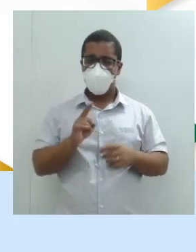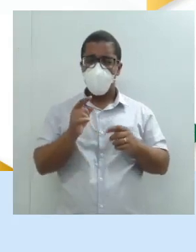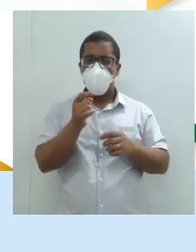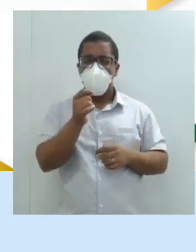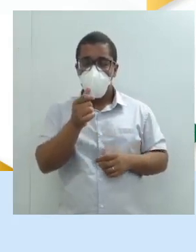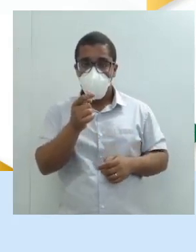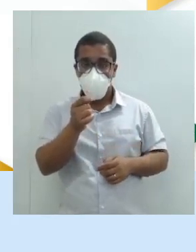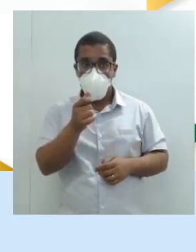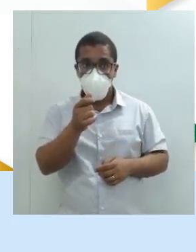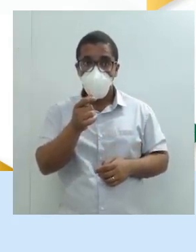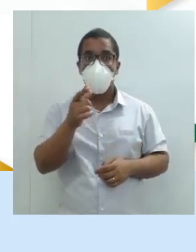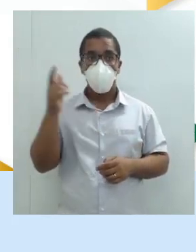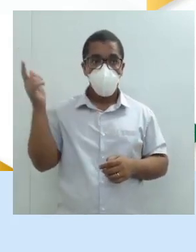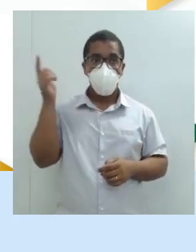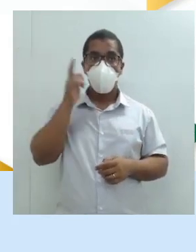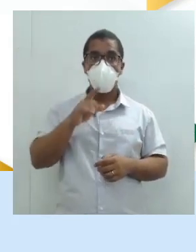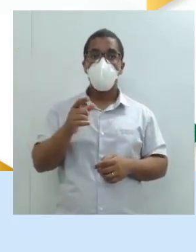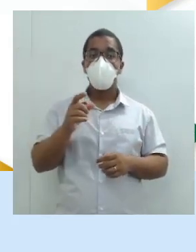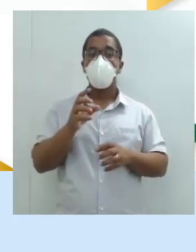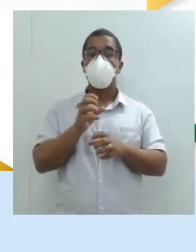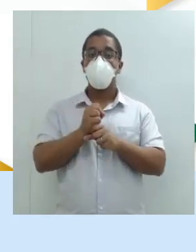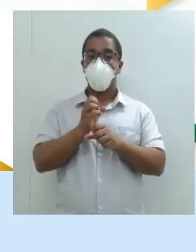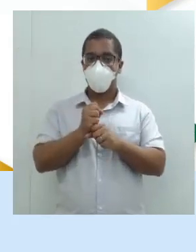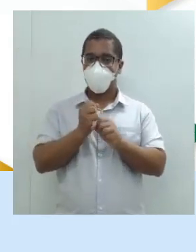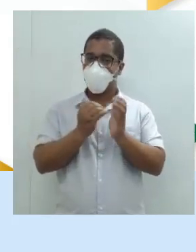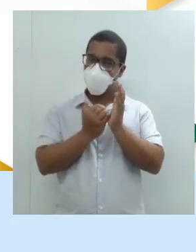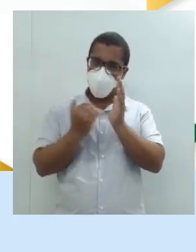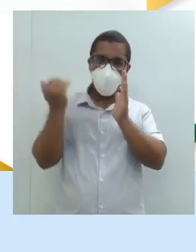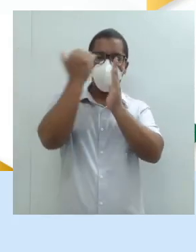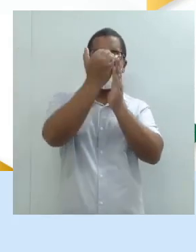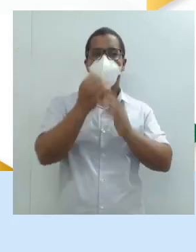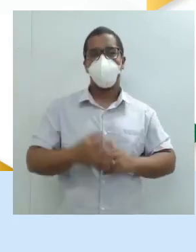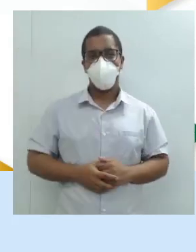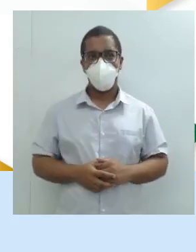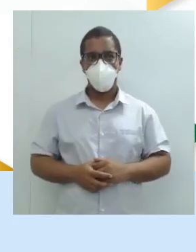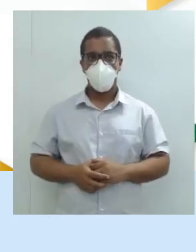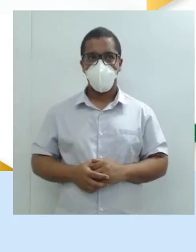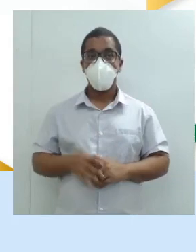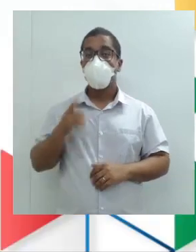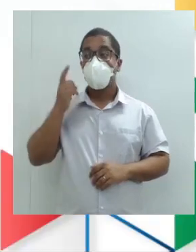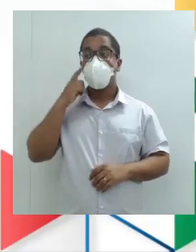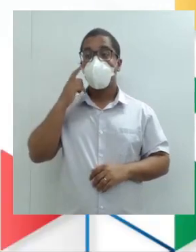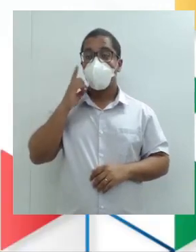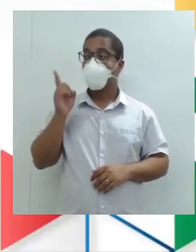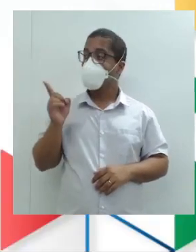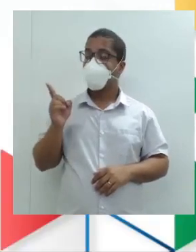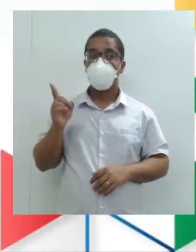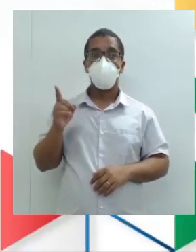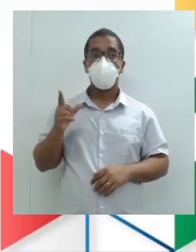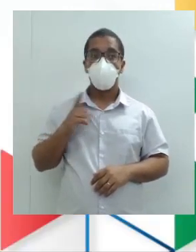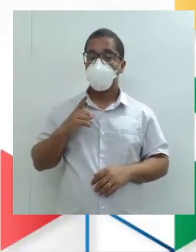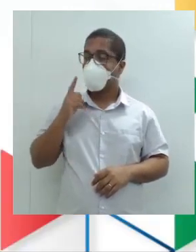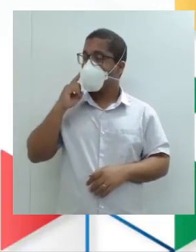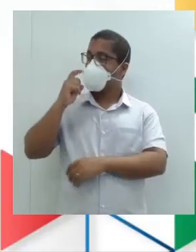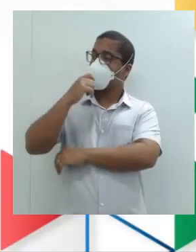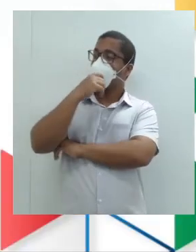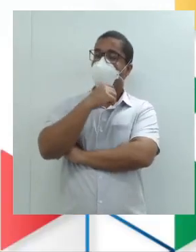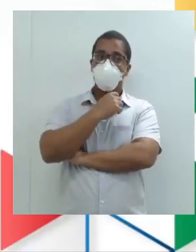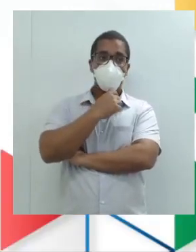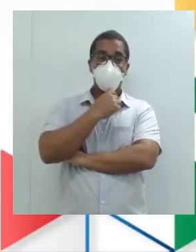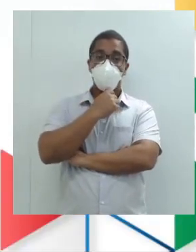água jorrar, melhor para o atleta. Olha esse próximo esporte aí que aparece para